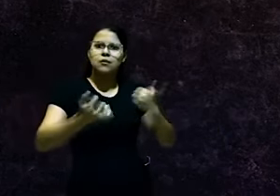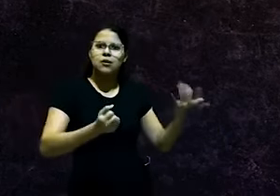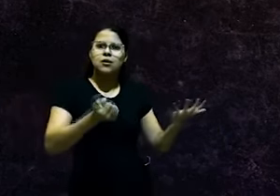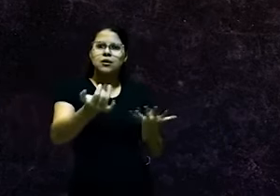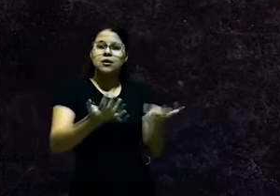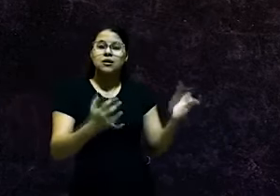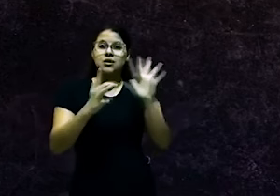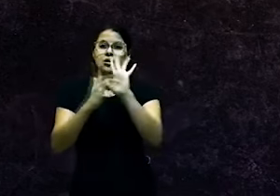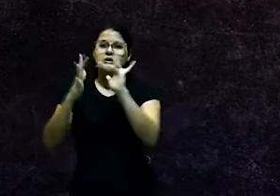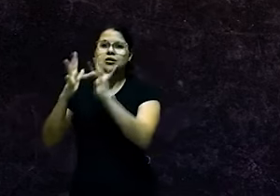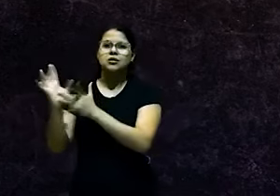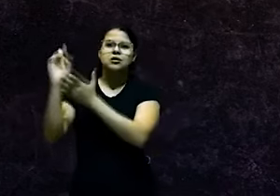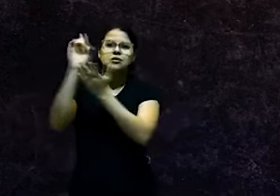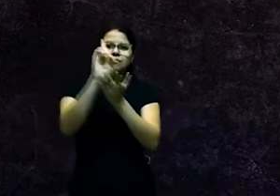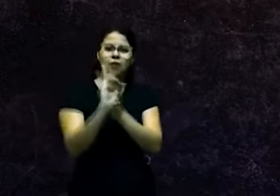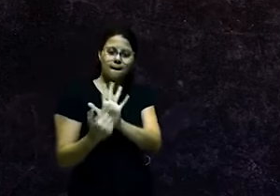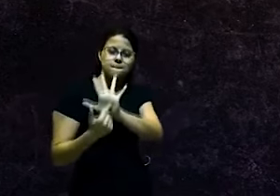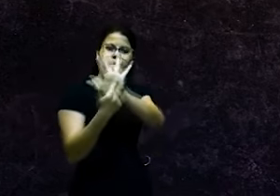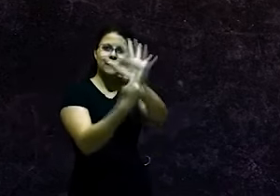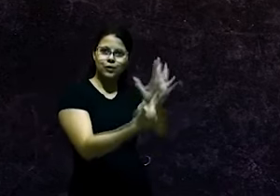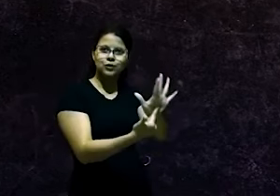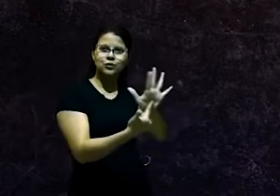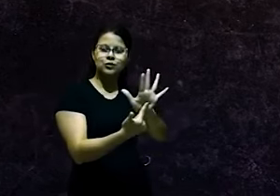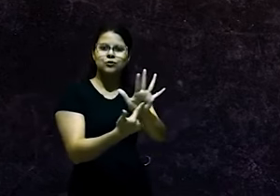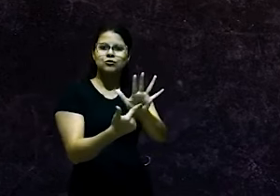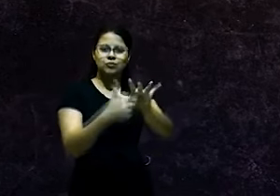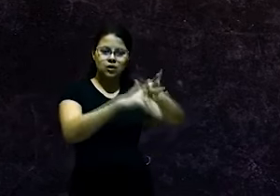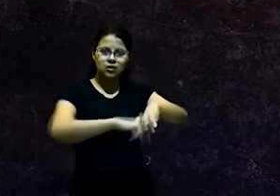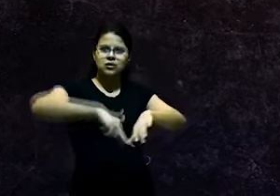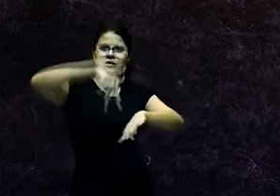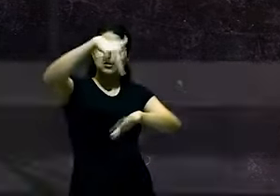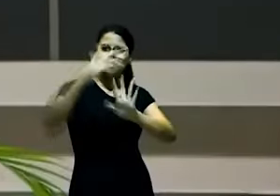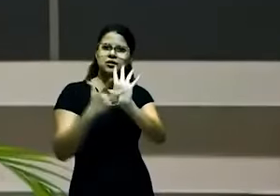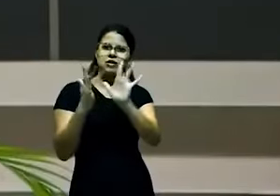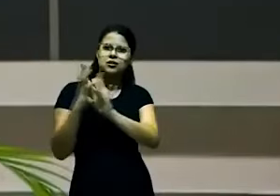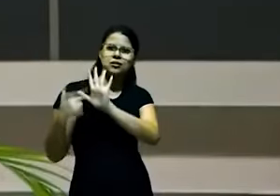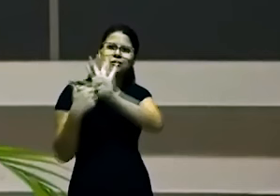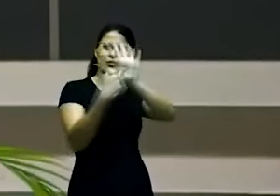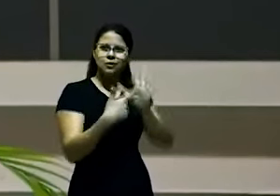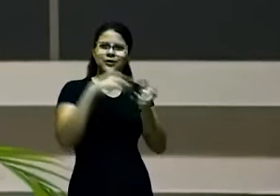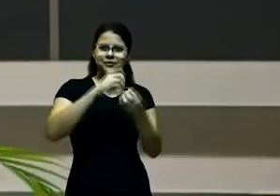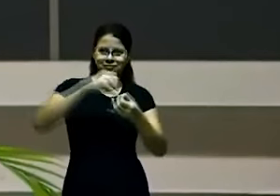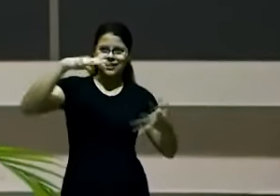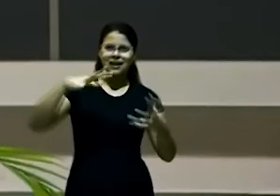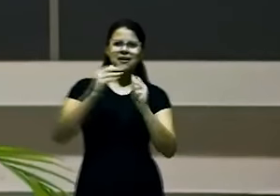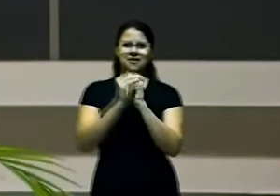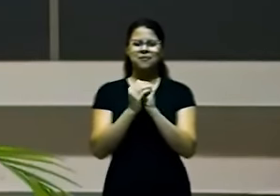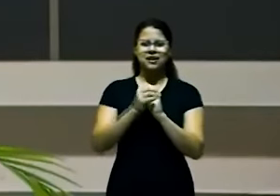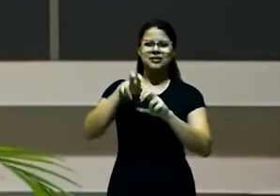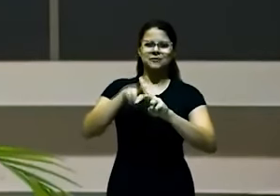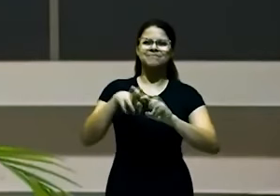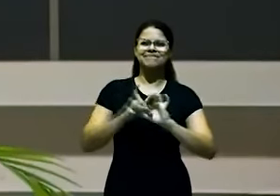aos seus discípulos depois de terem ressuscitado dentre os mortos Amém irmãos pode se